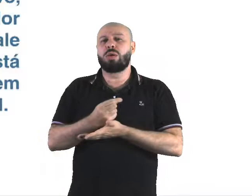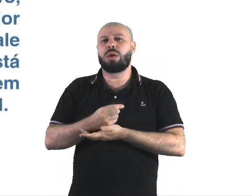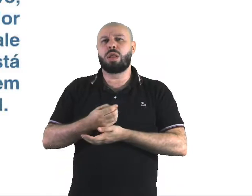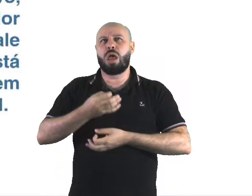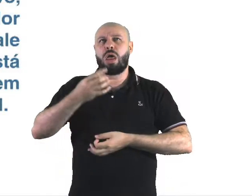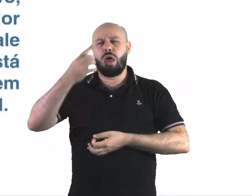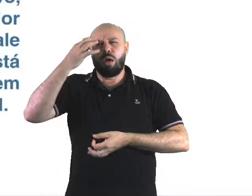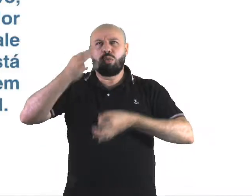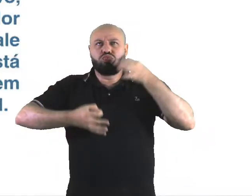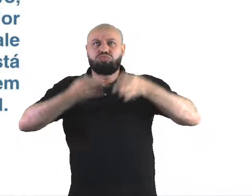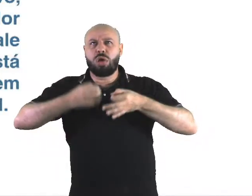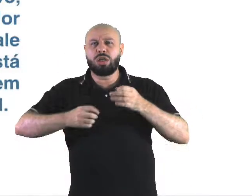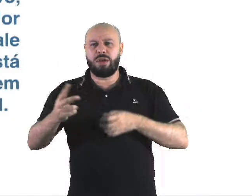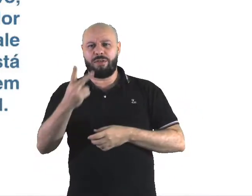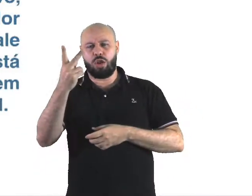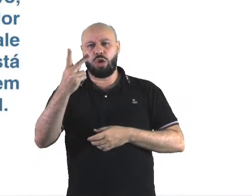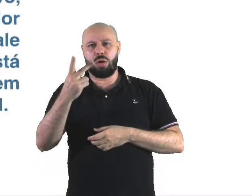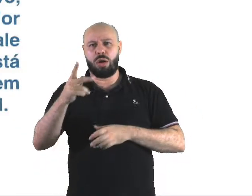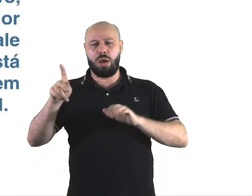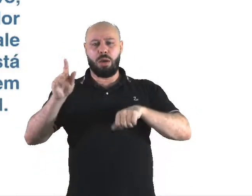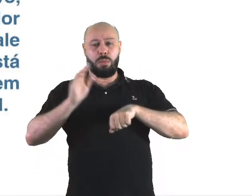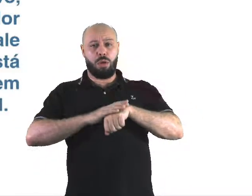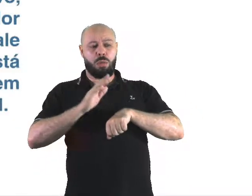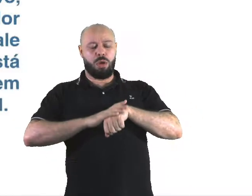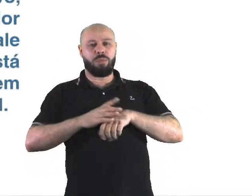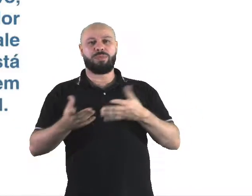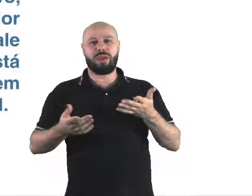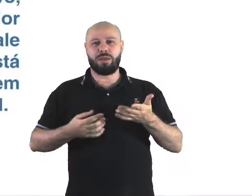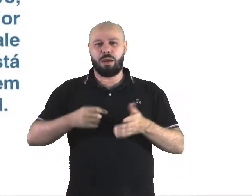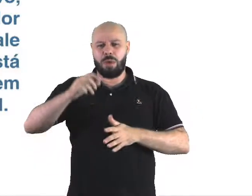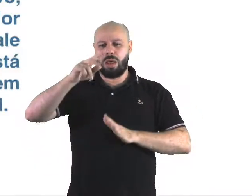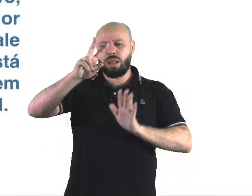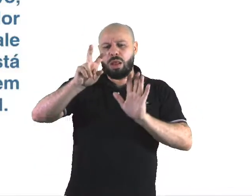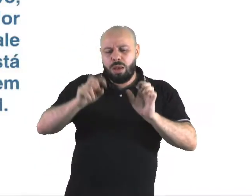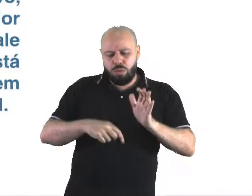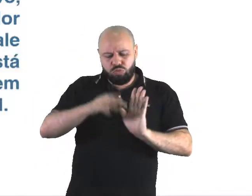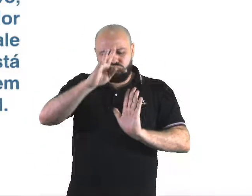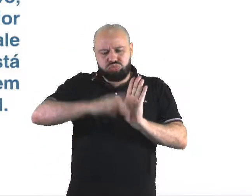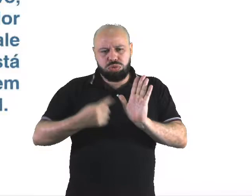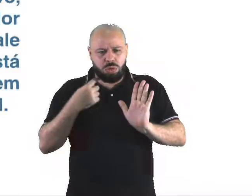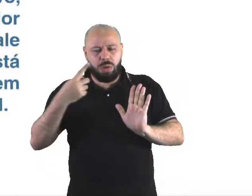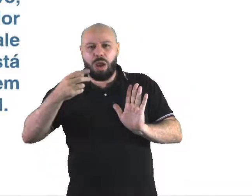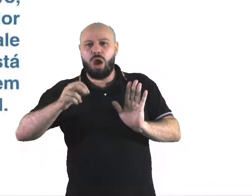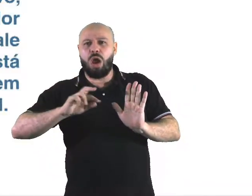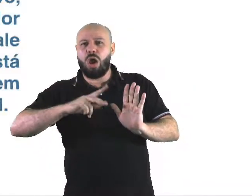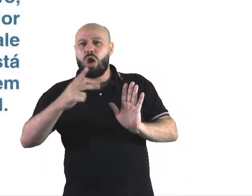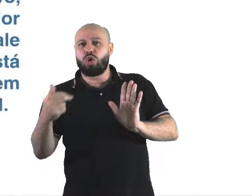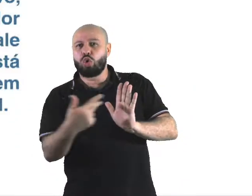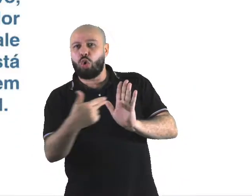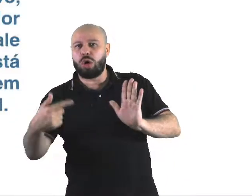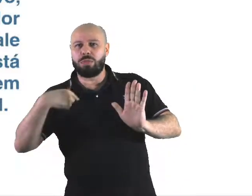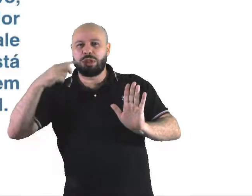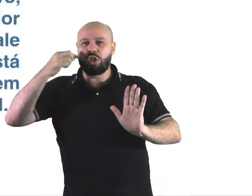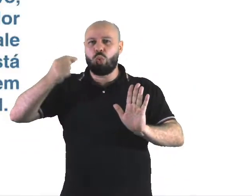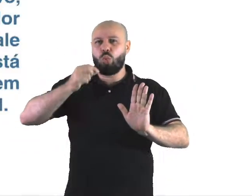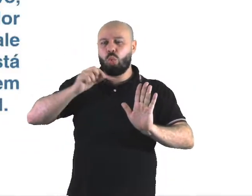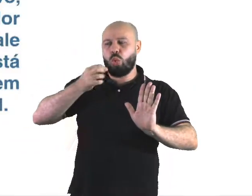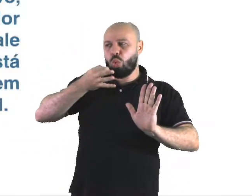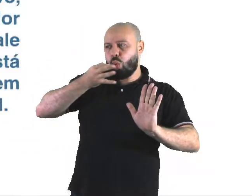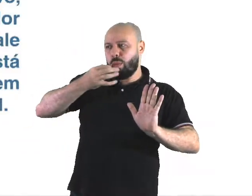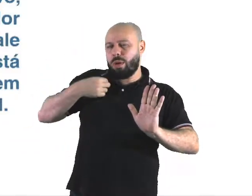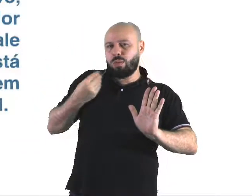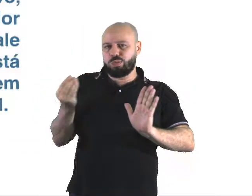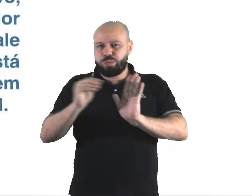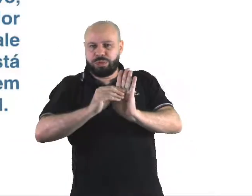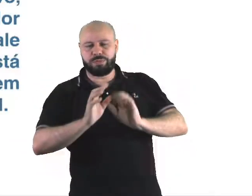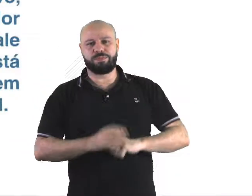juízos de valores sobre o que está sendo discorrido, juízos de valor sobre o que está sendo discorrido. Vale lembrar